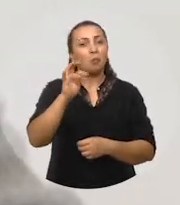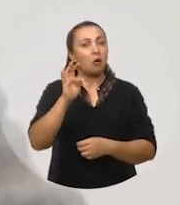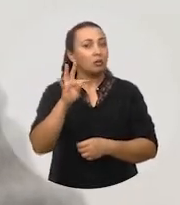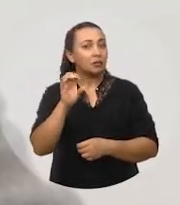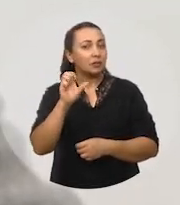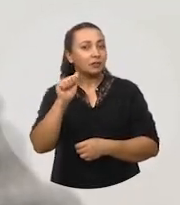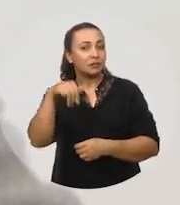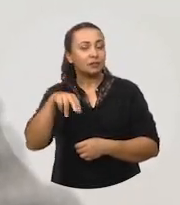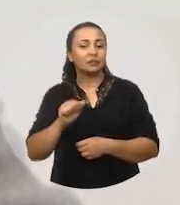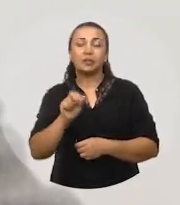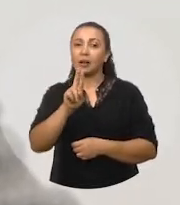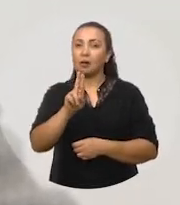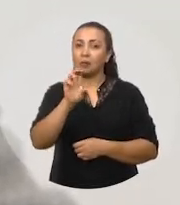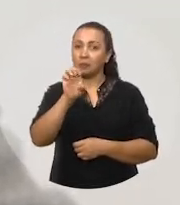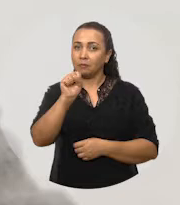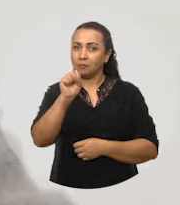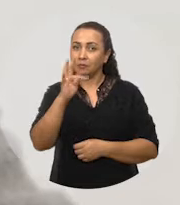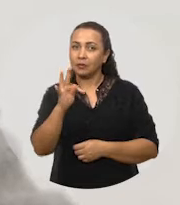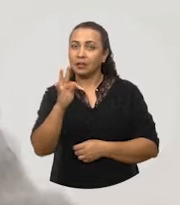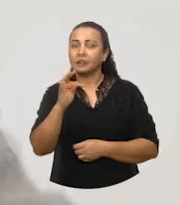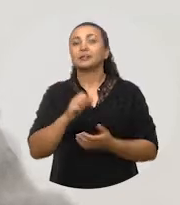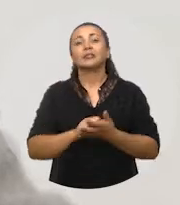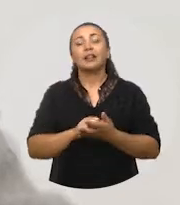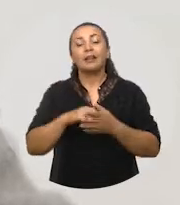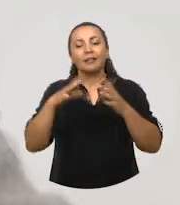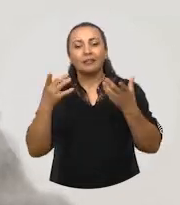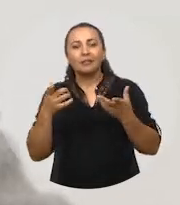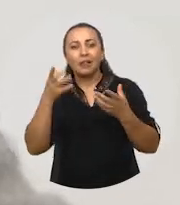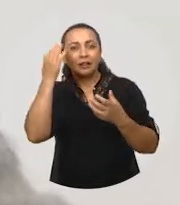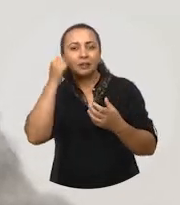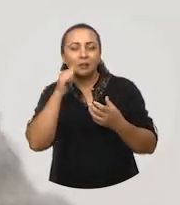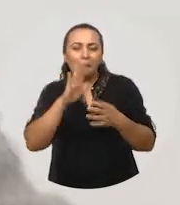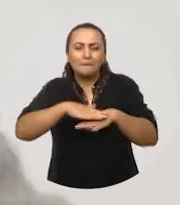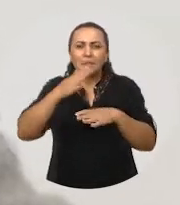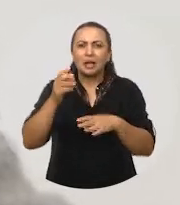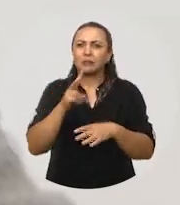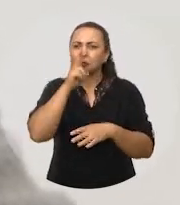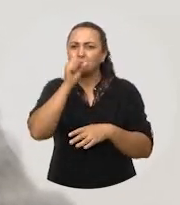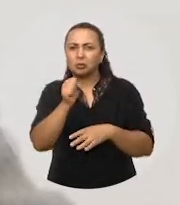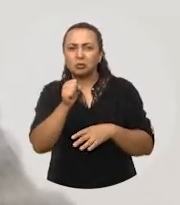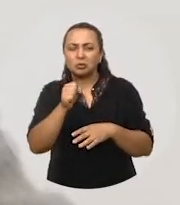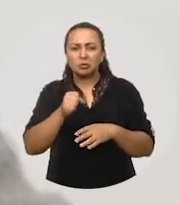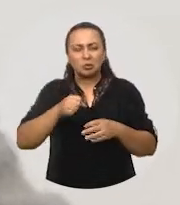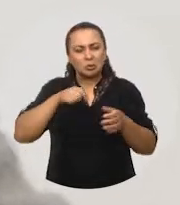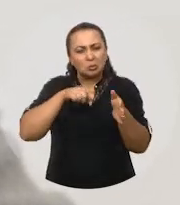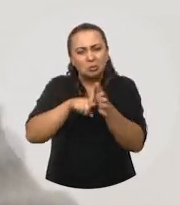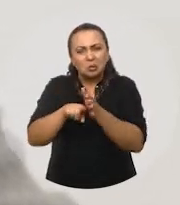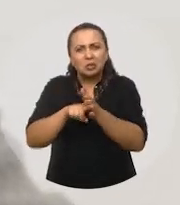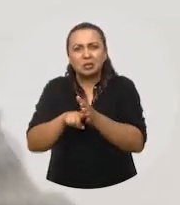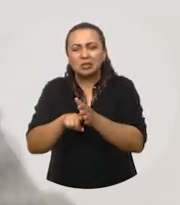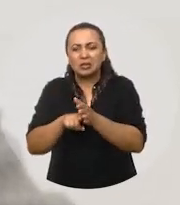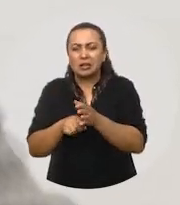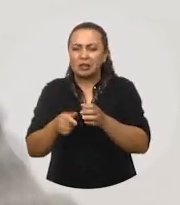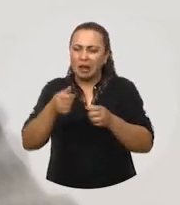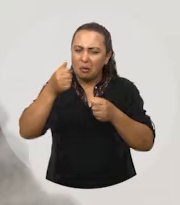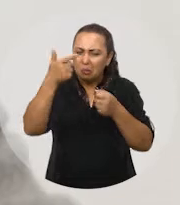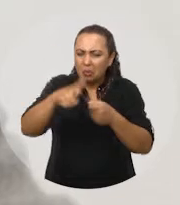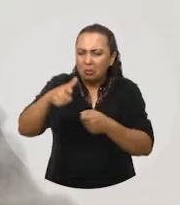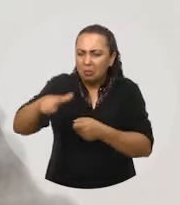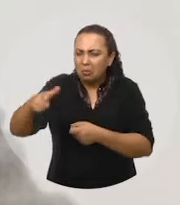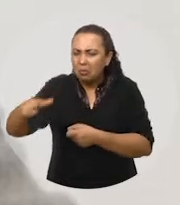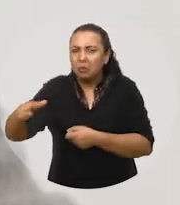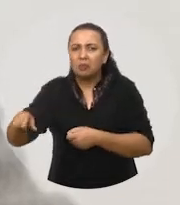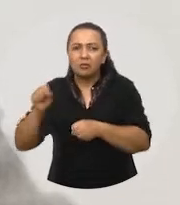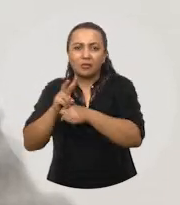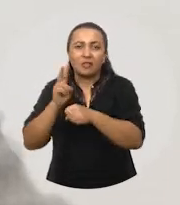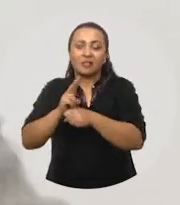UESC, e aí esses fármacos, esses peptídeos com maior potencial de intervenção na replicação do vírus SARS-CoV-2